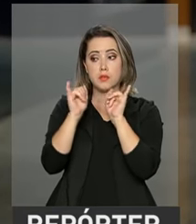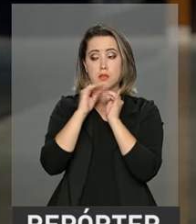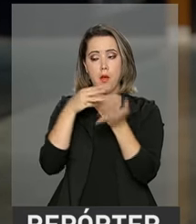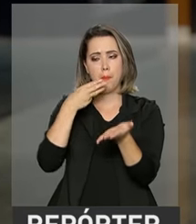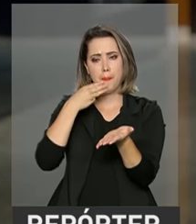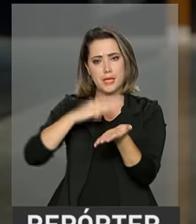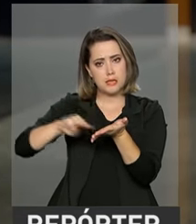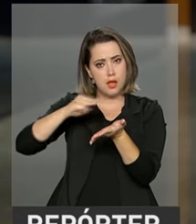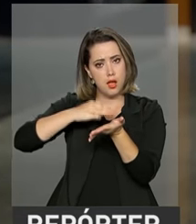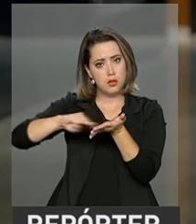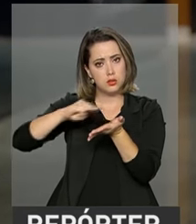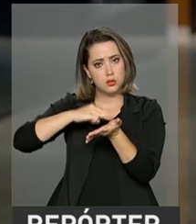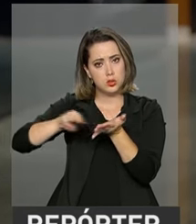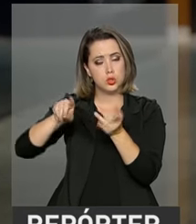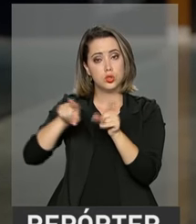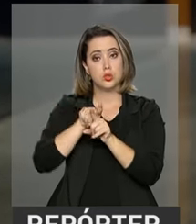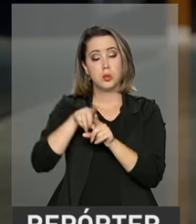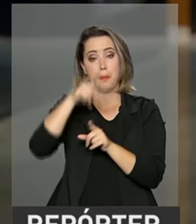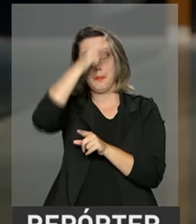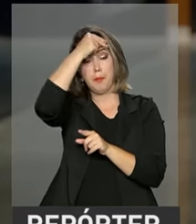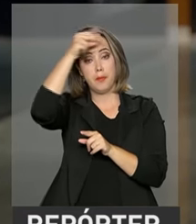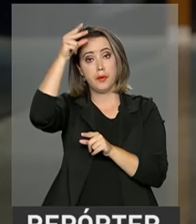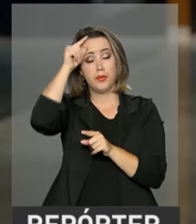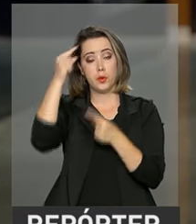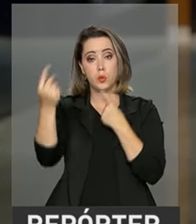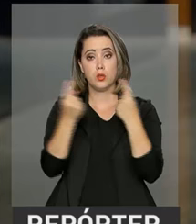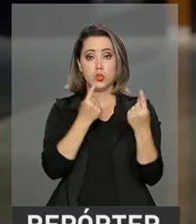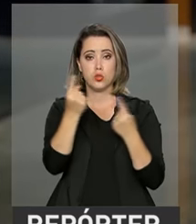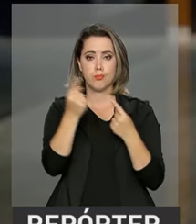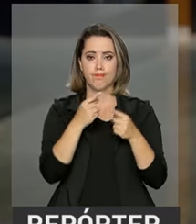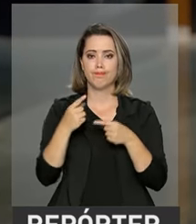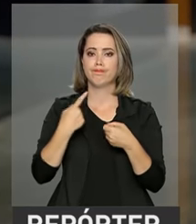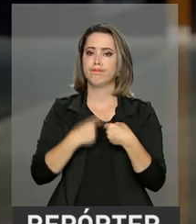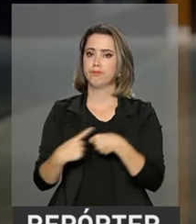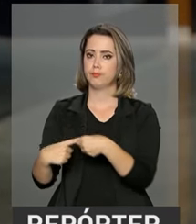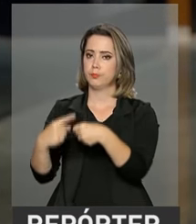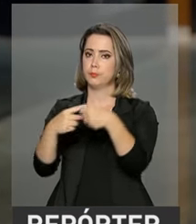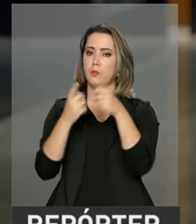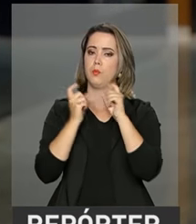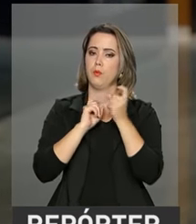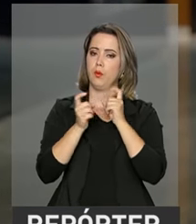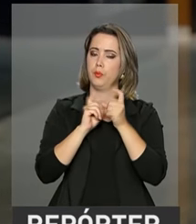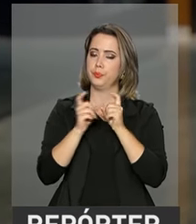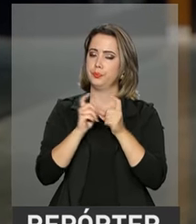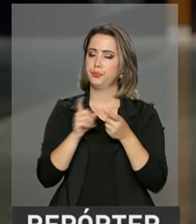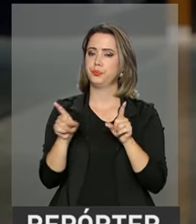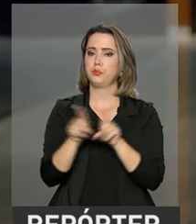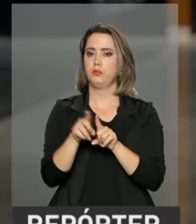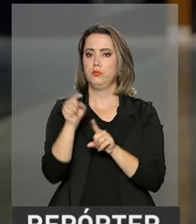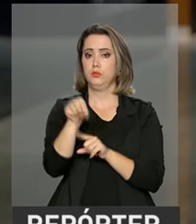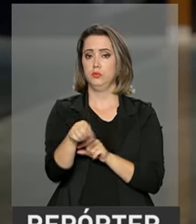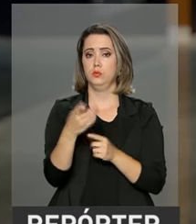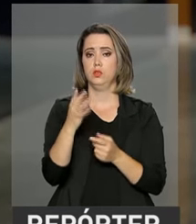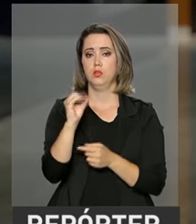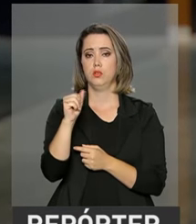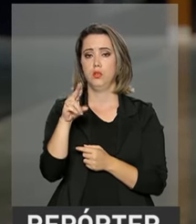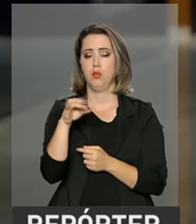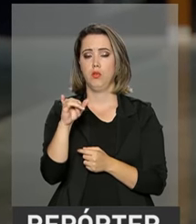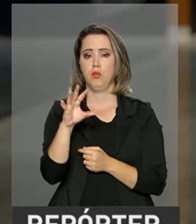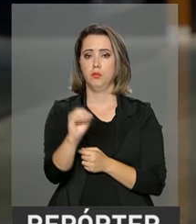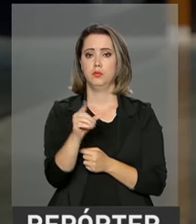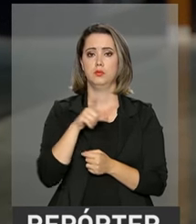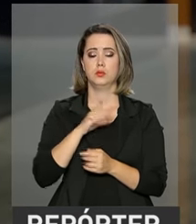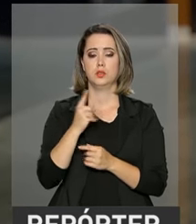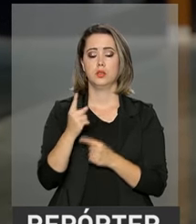mensagens pelas prefeituras responsáveis por fazer a gestão do cadastro único dos programas sociais nos